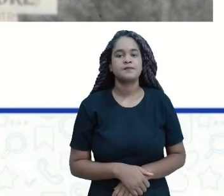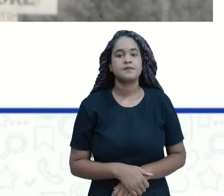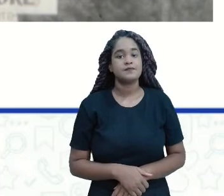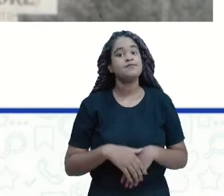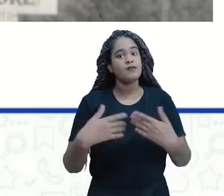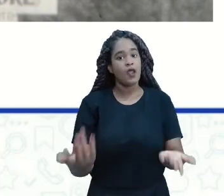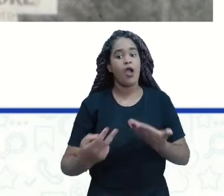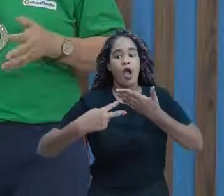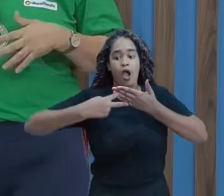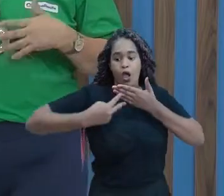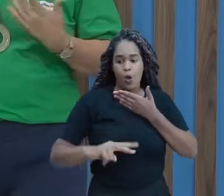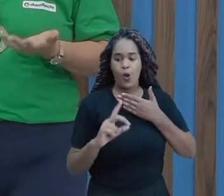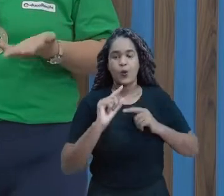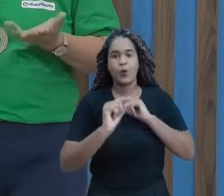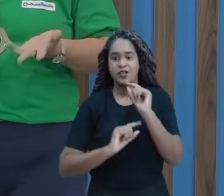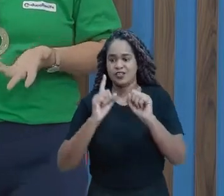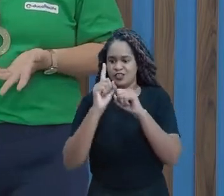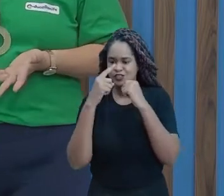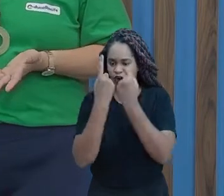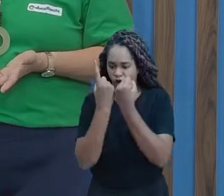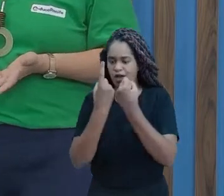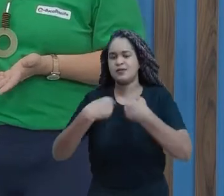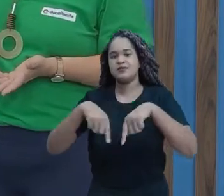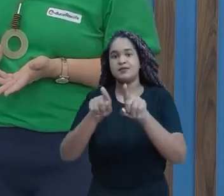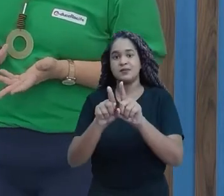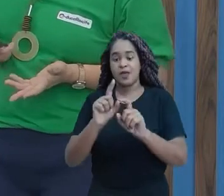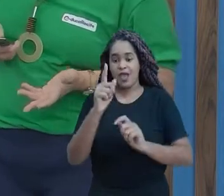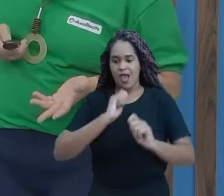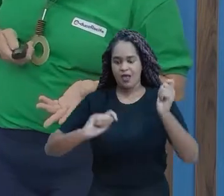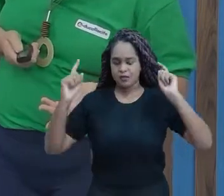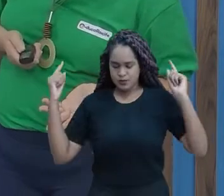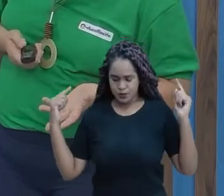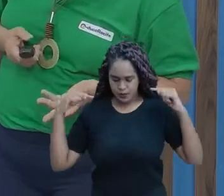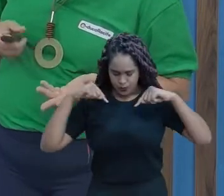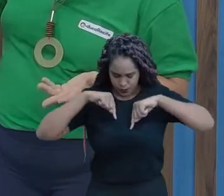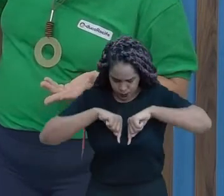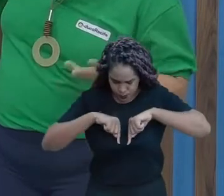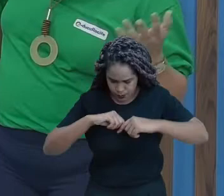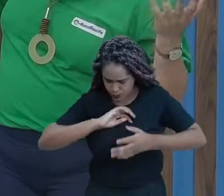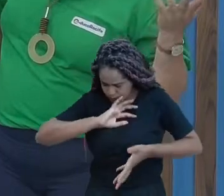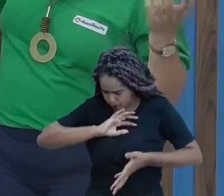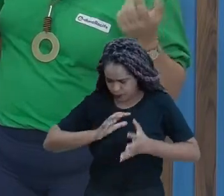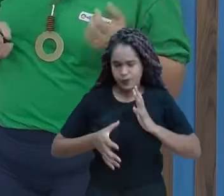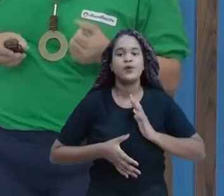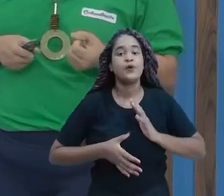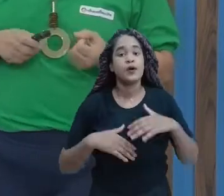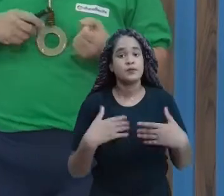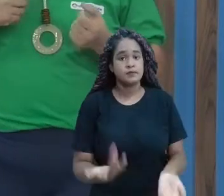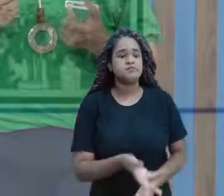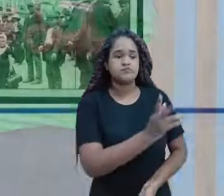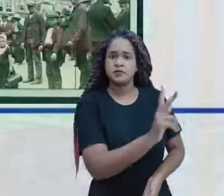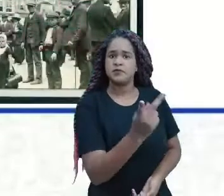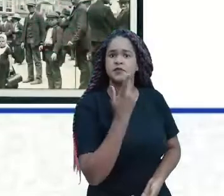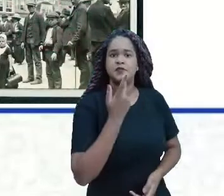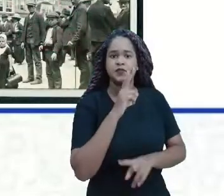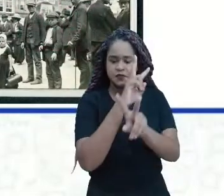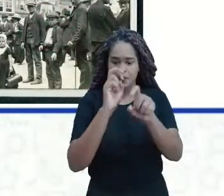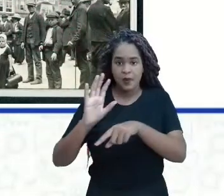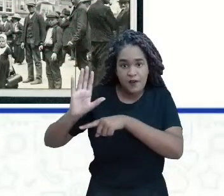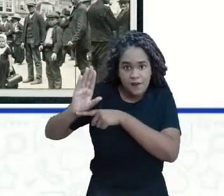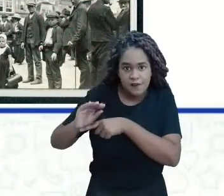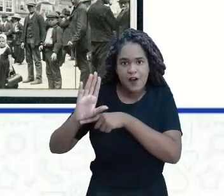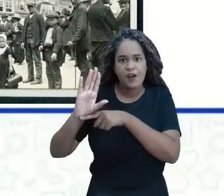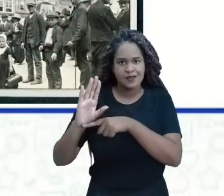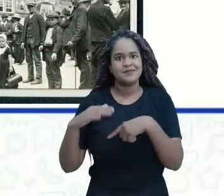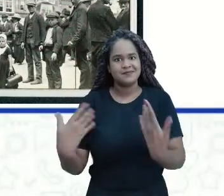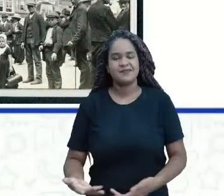foram mexendo, né, com a sociedade e com os artistas, né? Então, a questão aí que o Henrique trouxe, da fotografia,